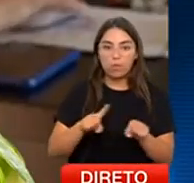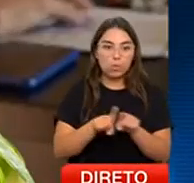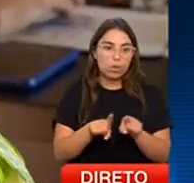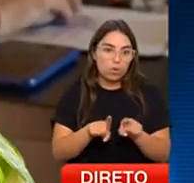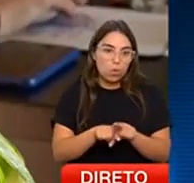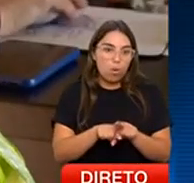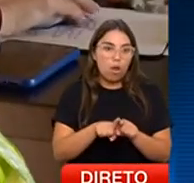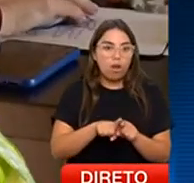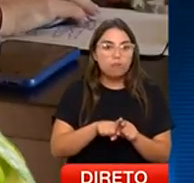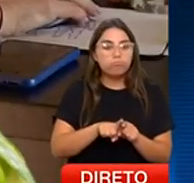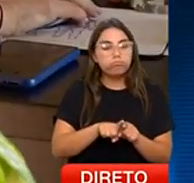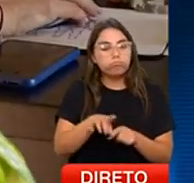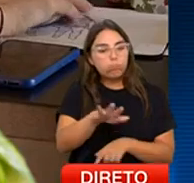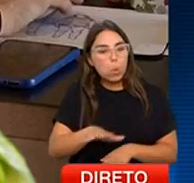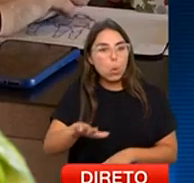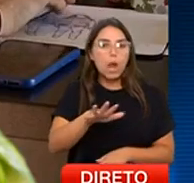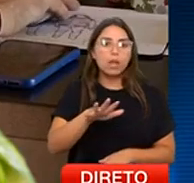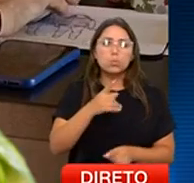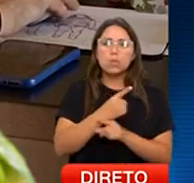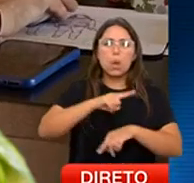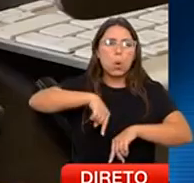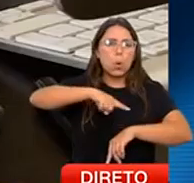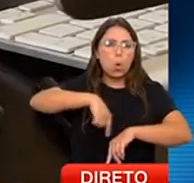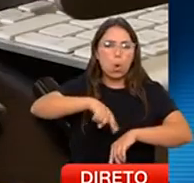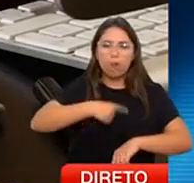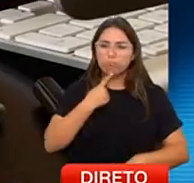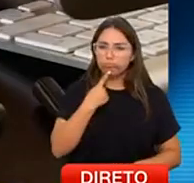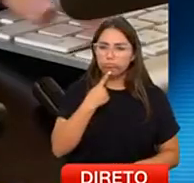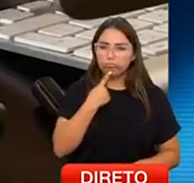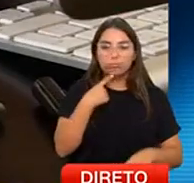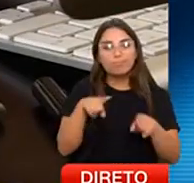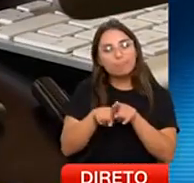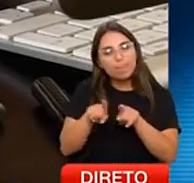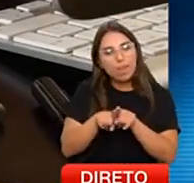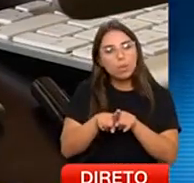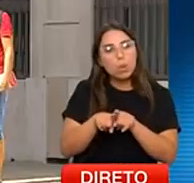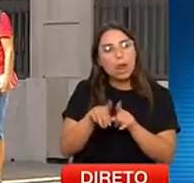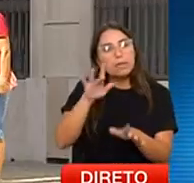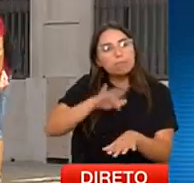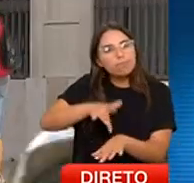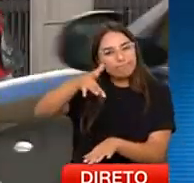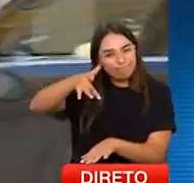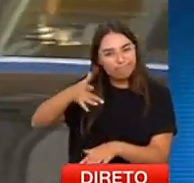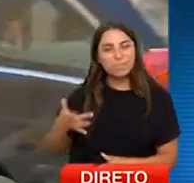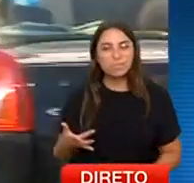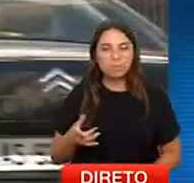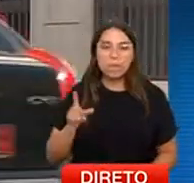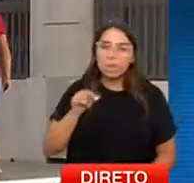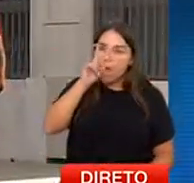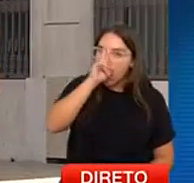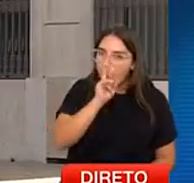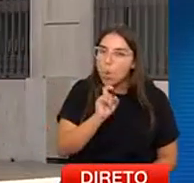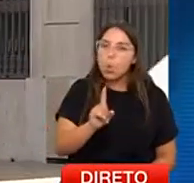nós temos uma atividade muito importante passamos muitas horas nos conscia forma é de consciência e de nos nos recordarmos que